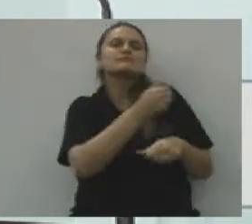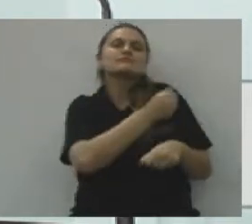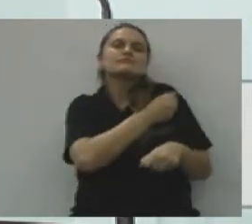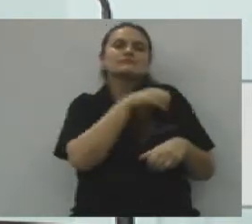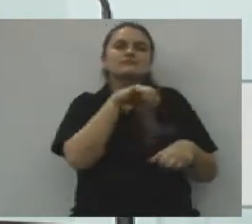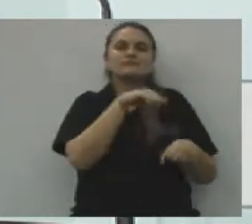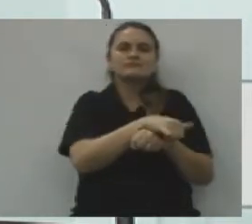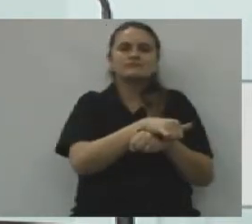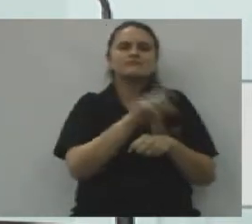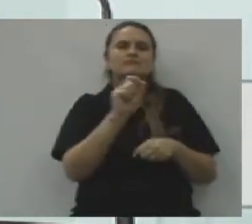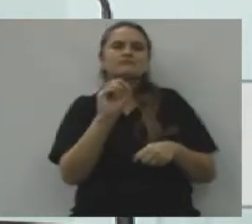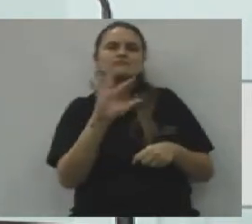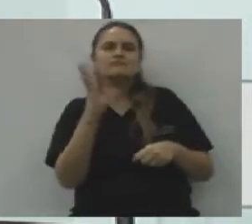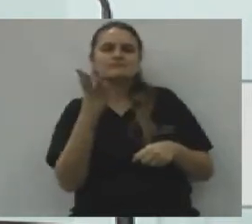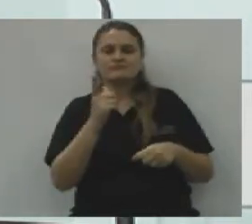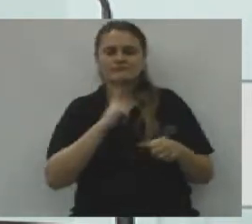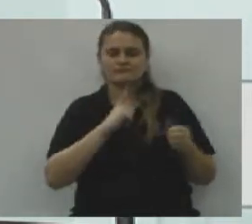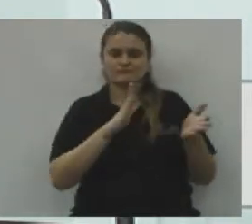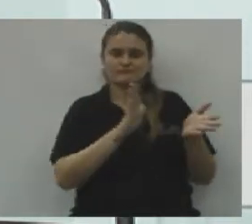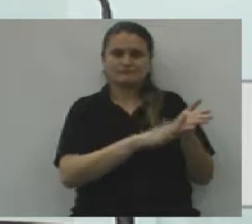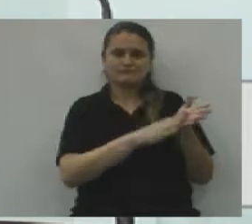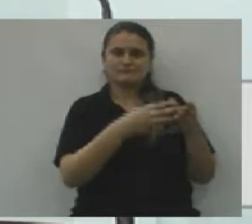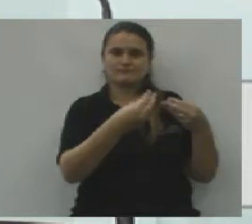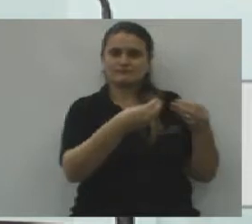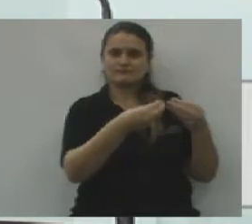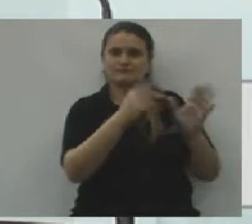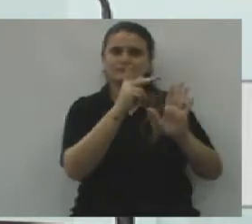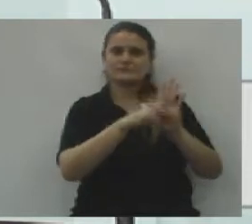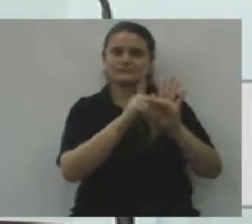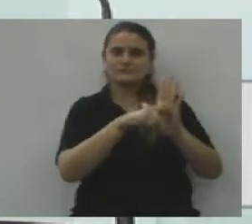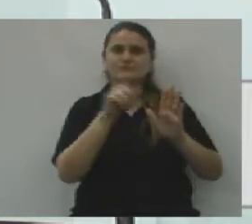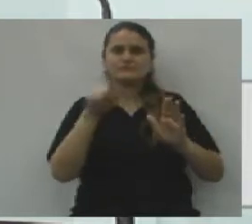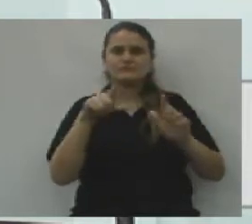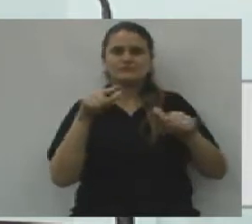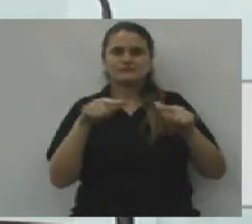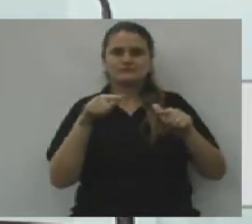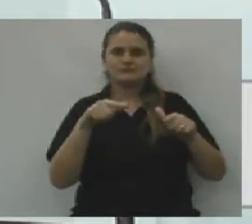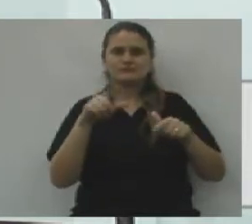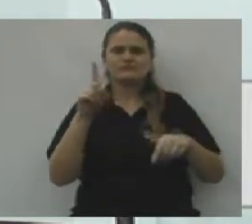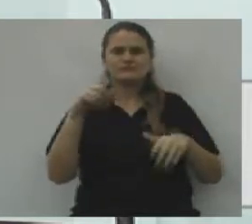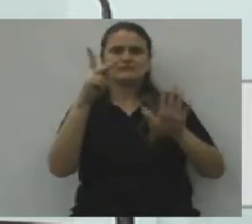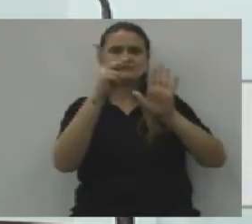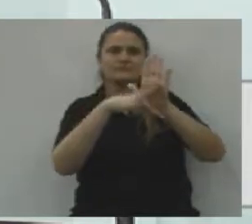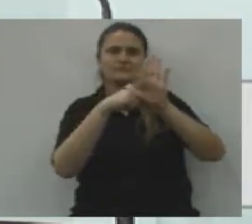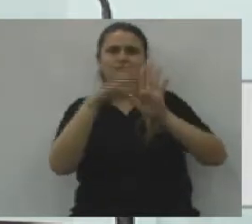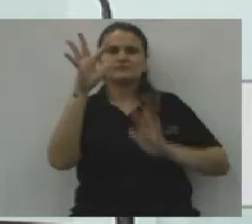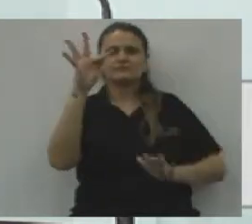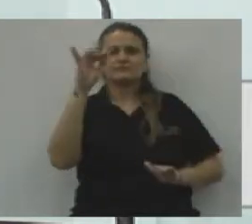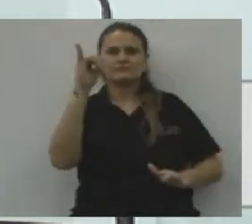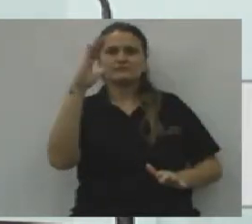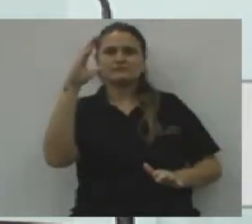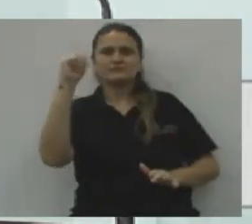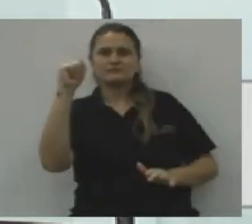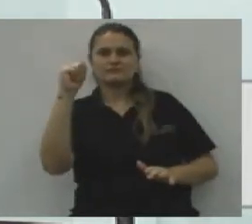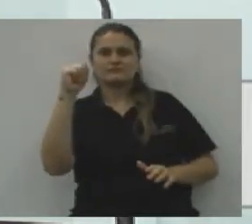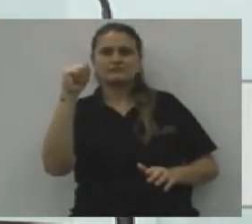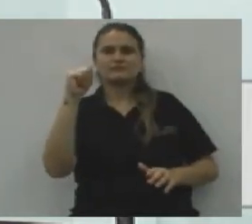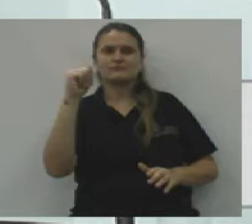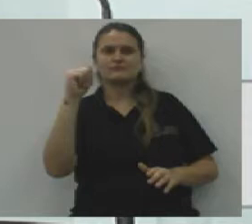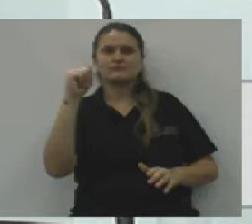também, aqui em mãos, um projeto que é trabalhado, que é o Programa de Combate à Evasão e